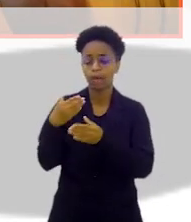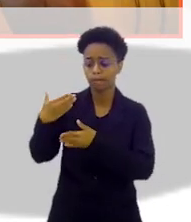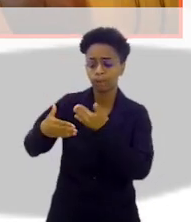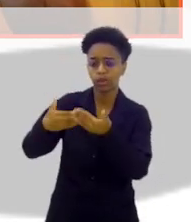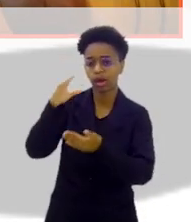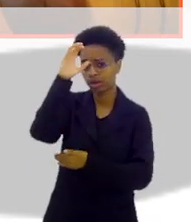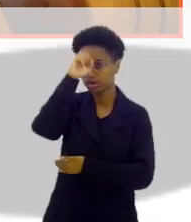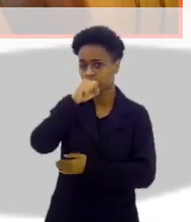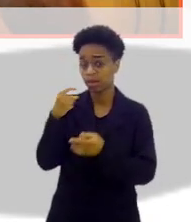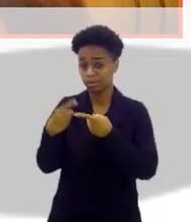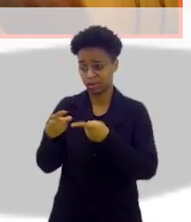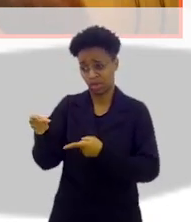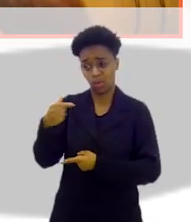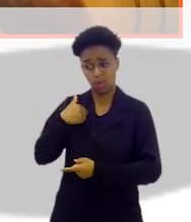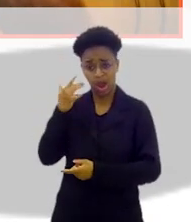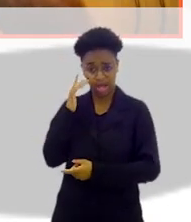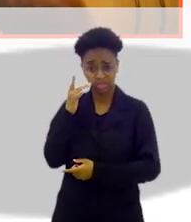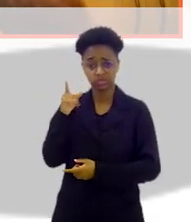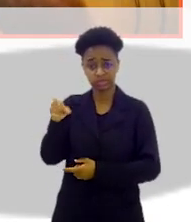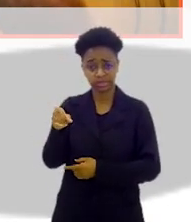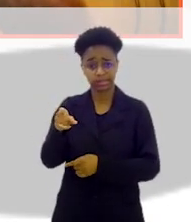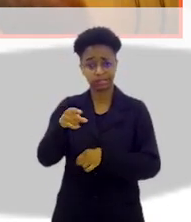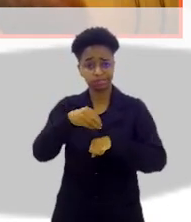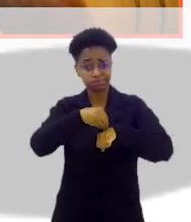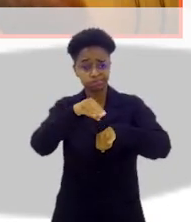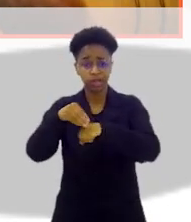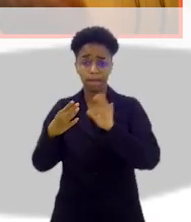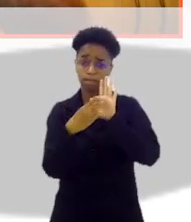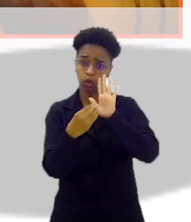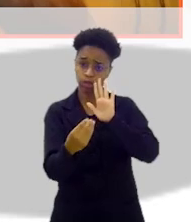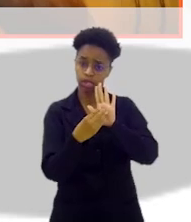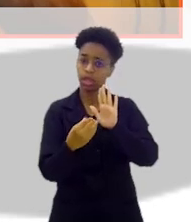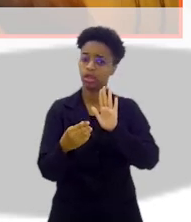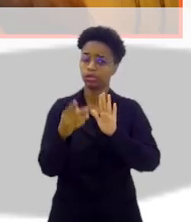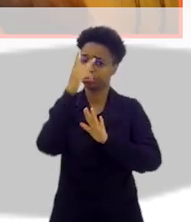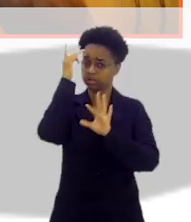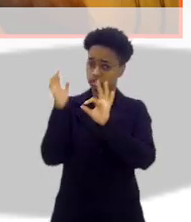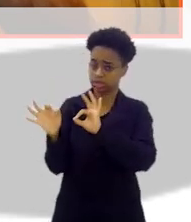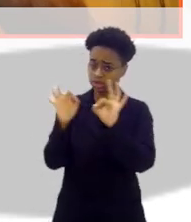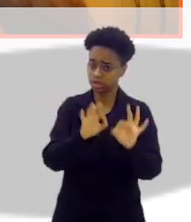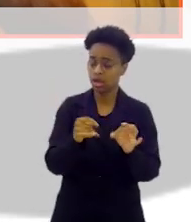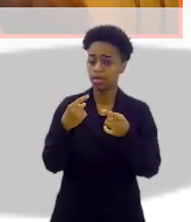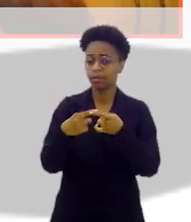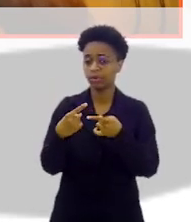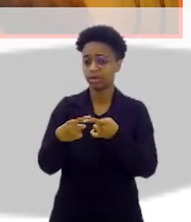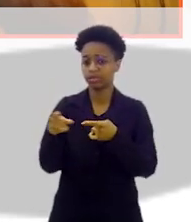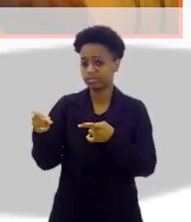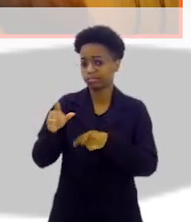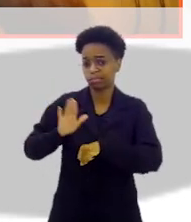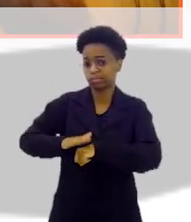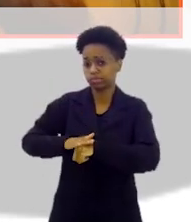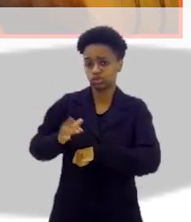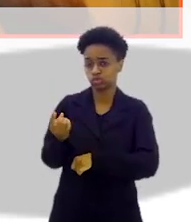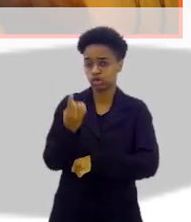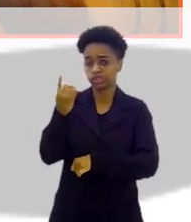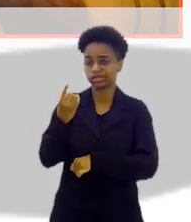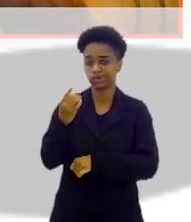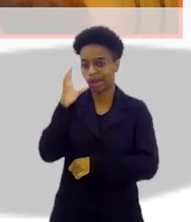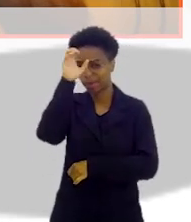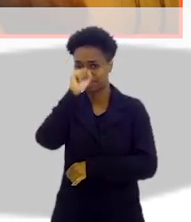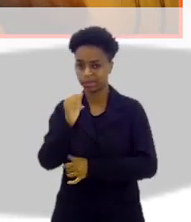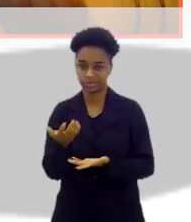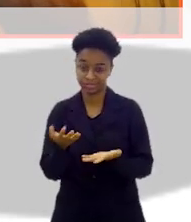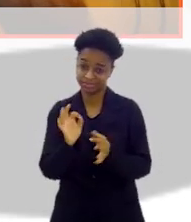foi o processo de aprendizado disso? Porque eu acho que você é uma inspiração aqui para o nosso espectador, uma pessoa, um autodidata, né?